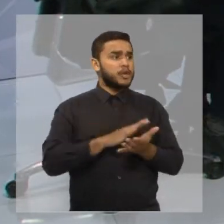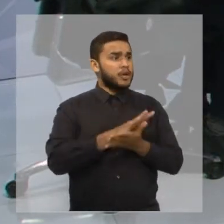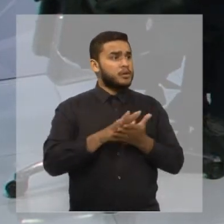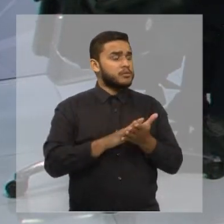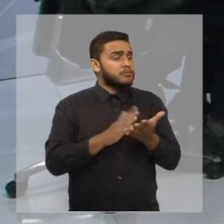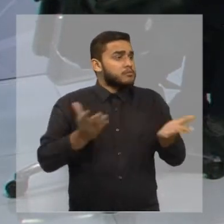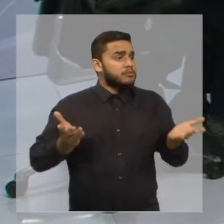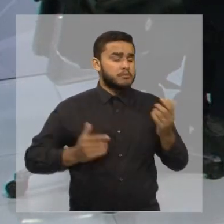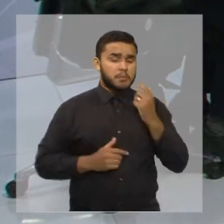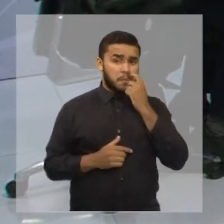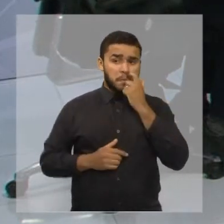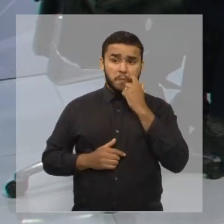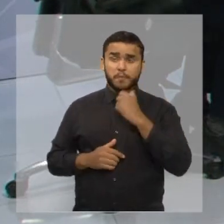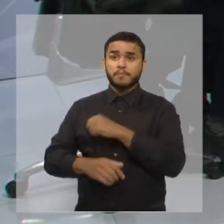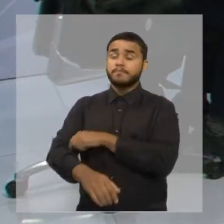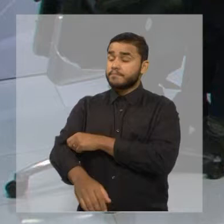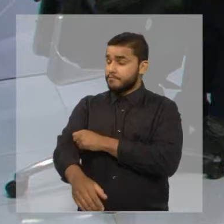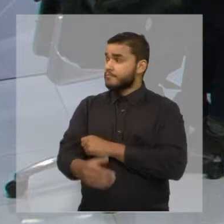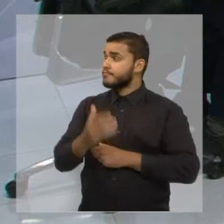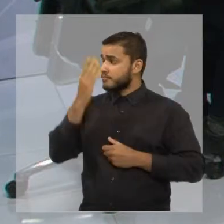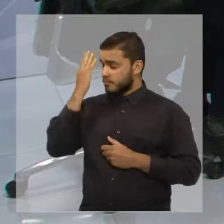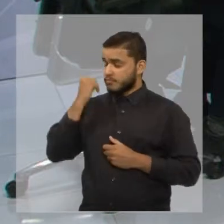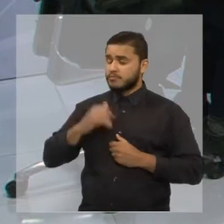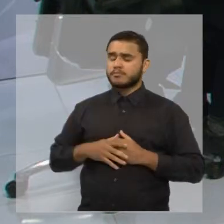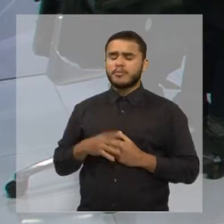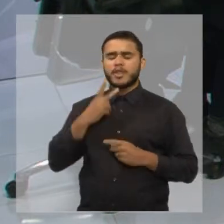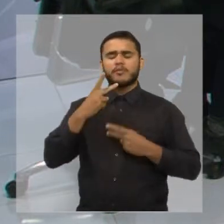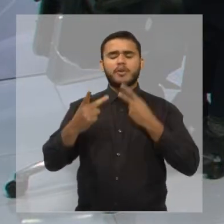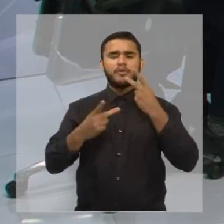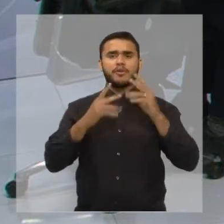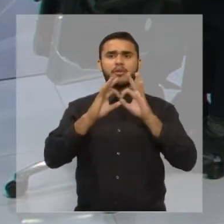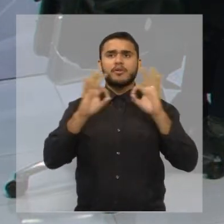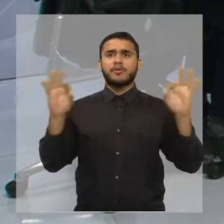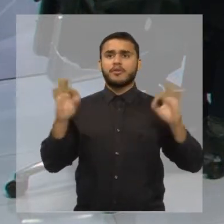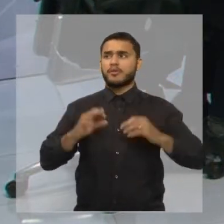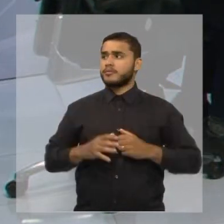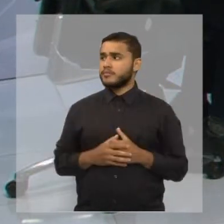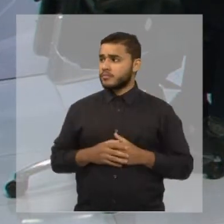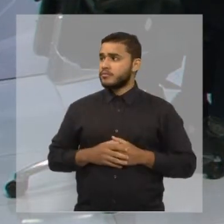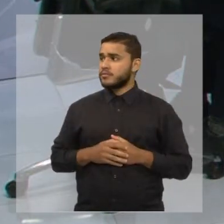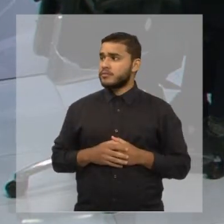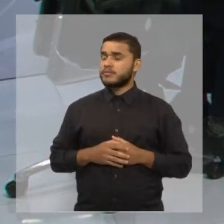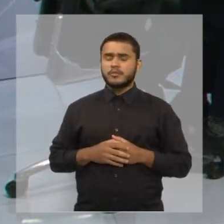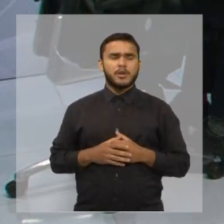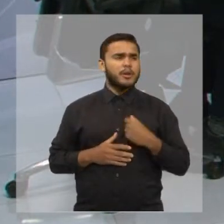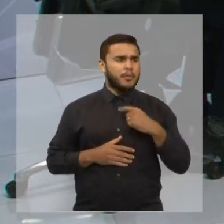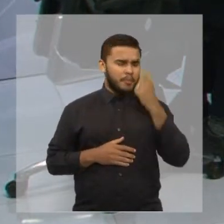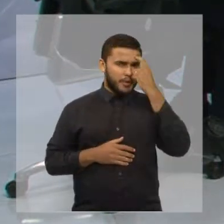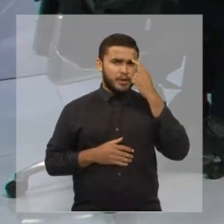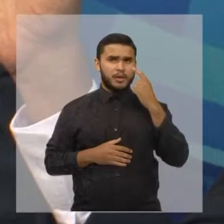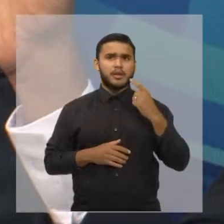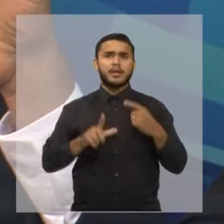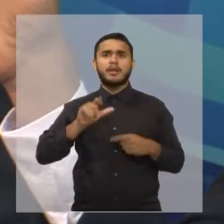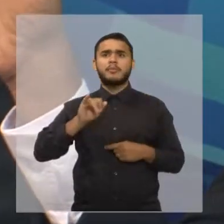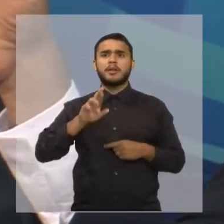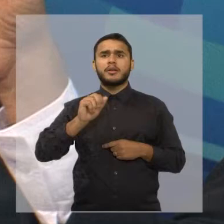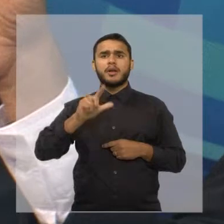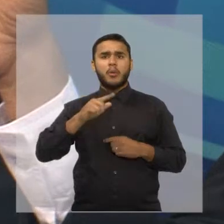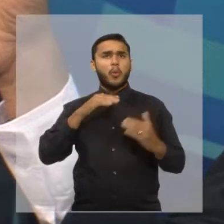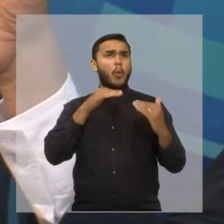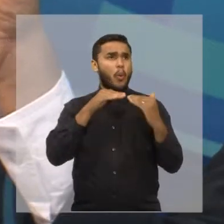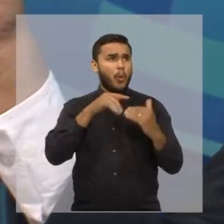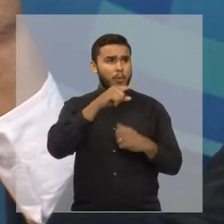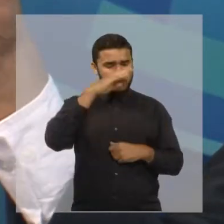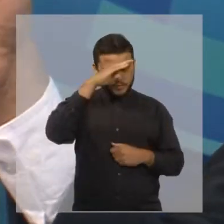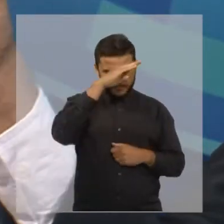do presidente, né? Que são frases realmente muito heterodoxas. Eu acredito que nem os liberais vão concordar. Isso resulta do